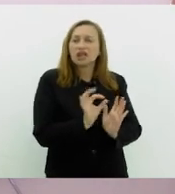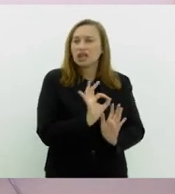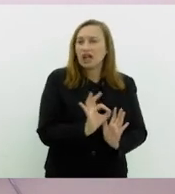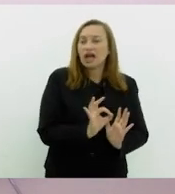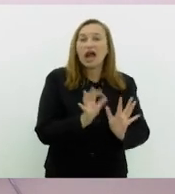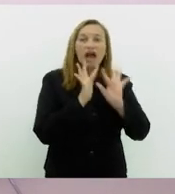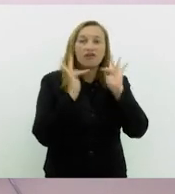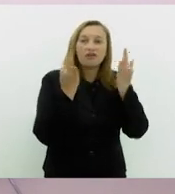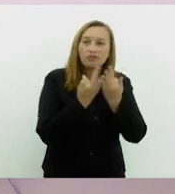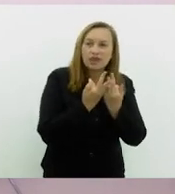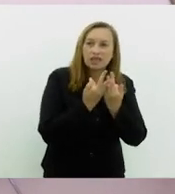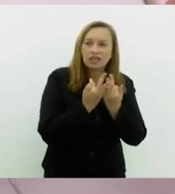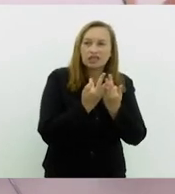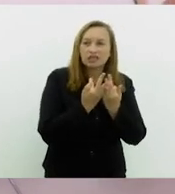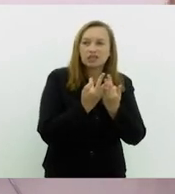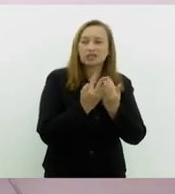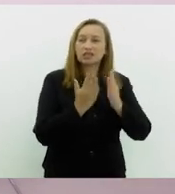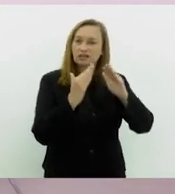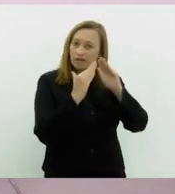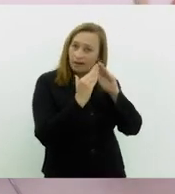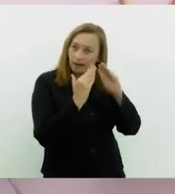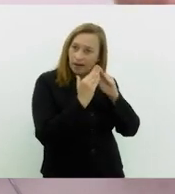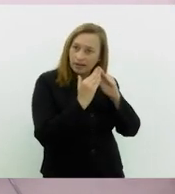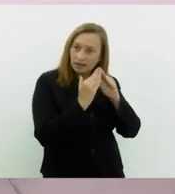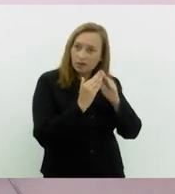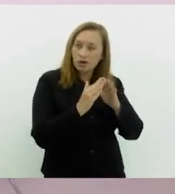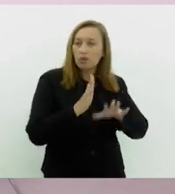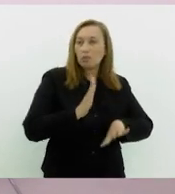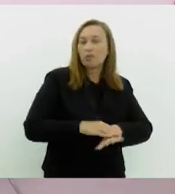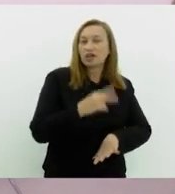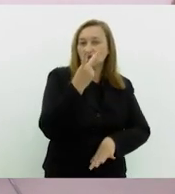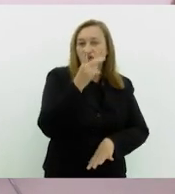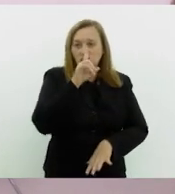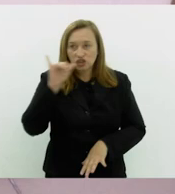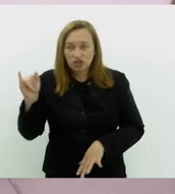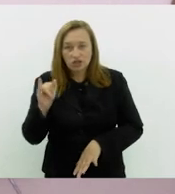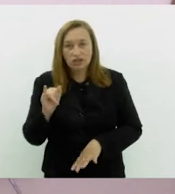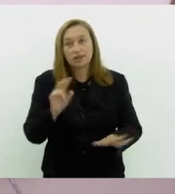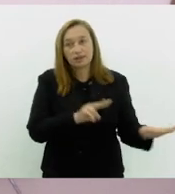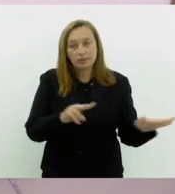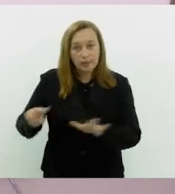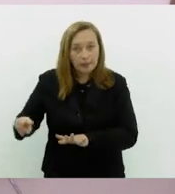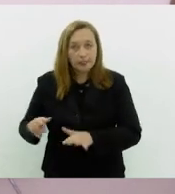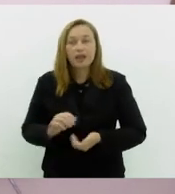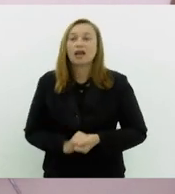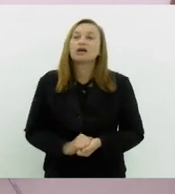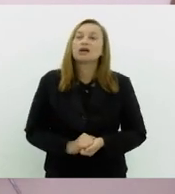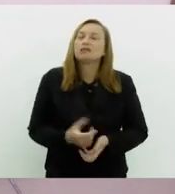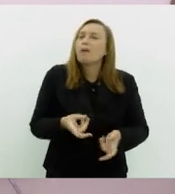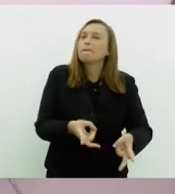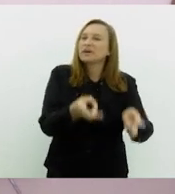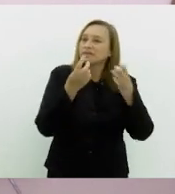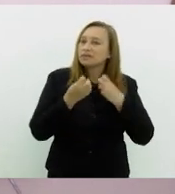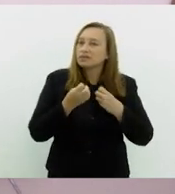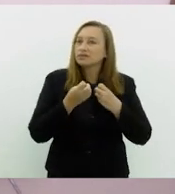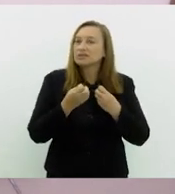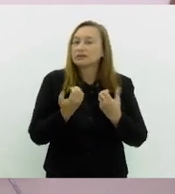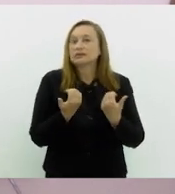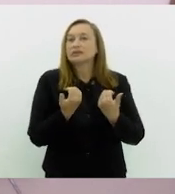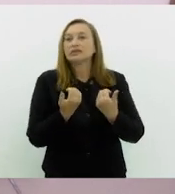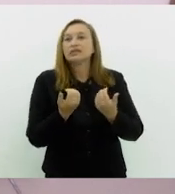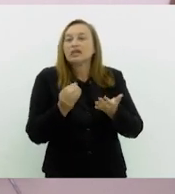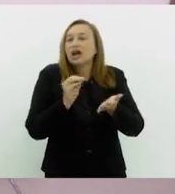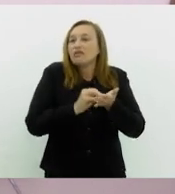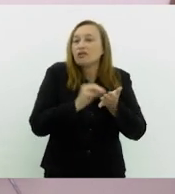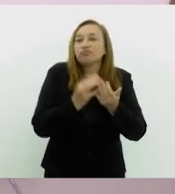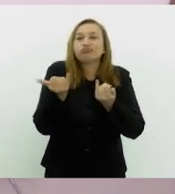à família no âmbito residencial, né, por mais de 2 dias da semana. Ainda assim, a gente percebe a precariedade, a